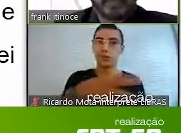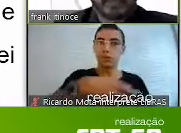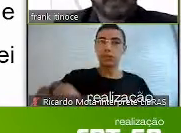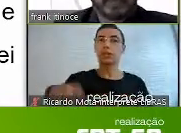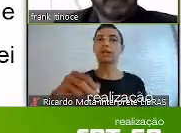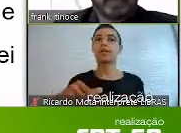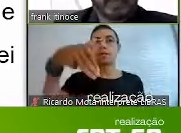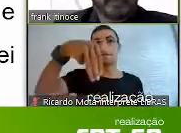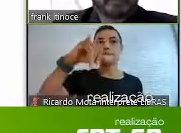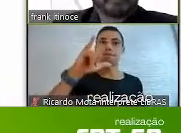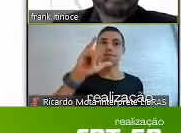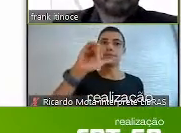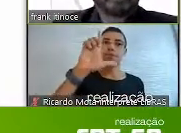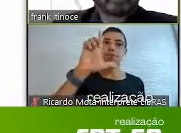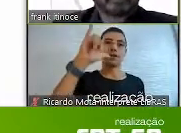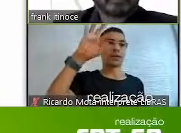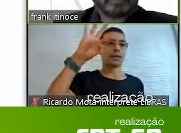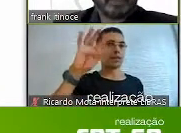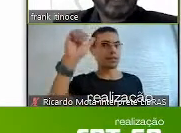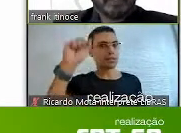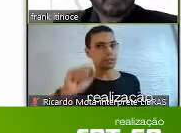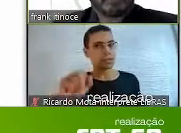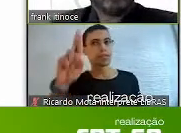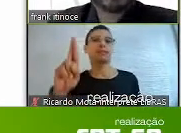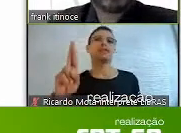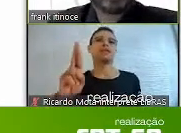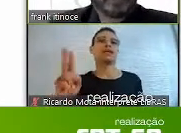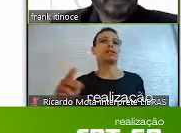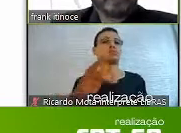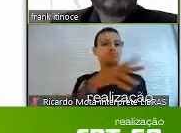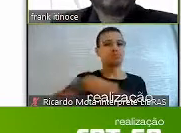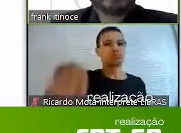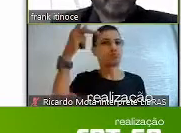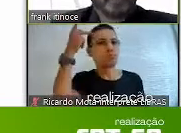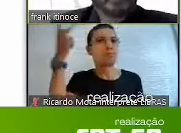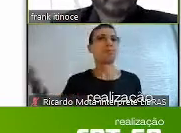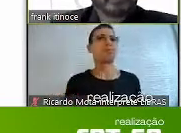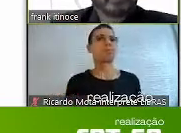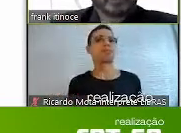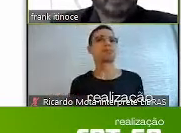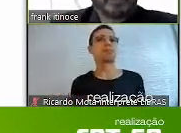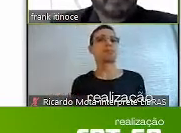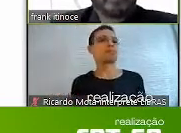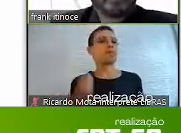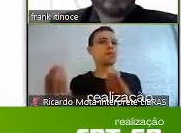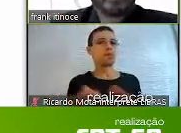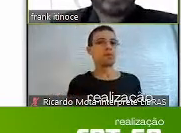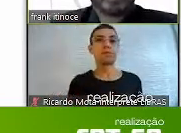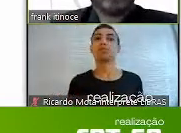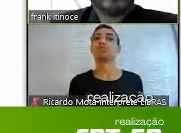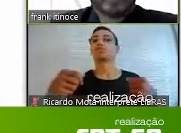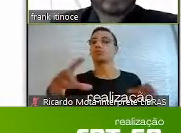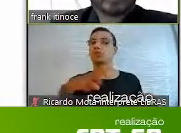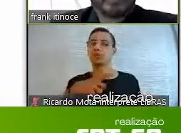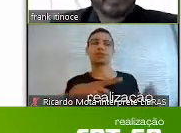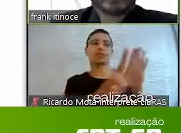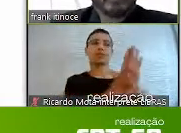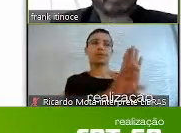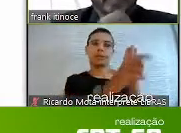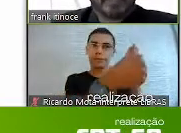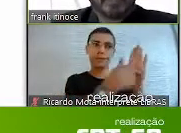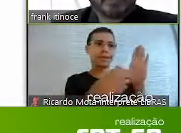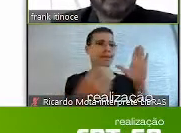desta lei complementar. E como que funciona, né? Então, nós temos a lei, que ela fixa